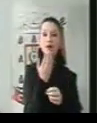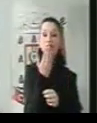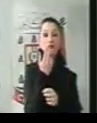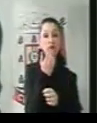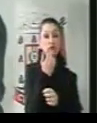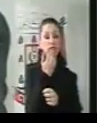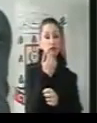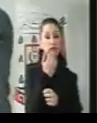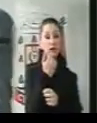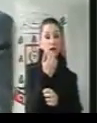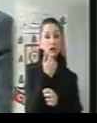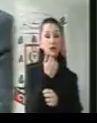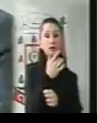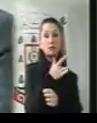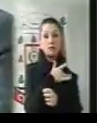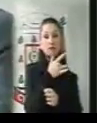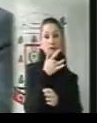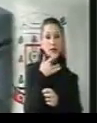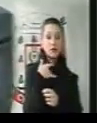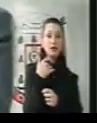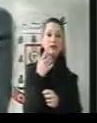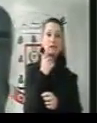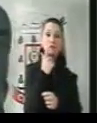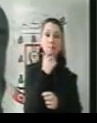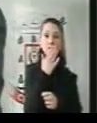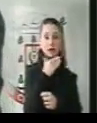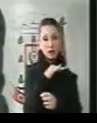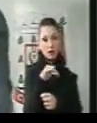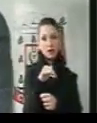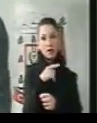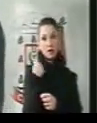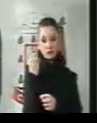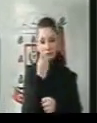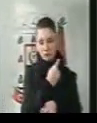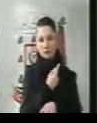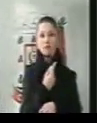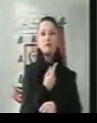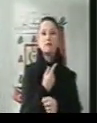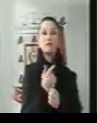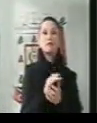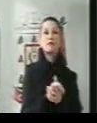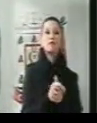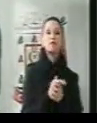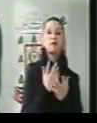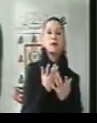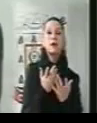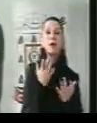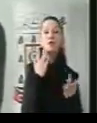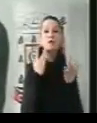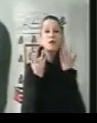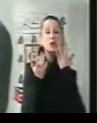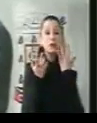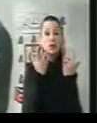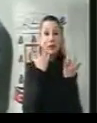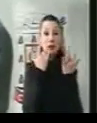alimentação entre nós. Então, você veja bem que esta peça